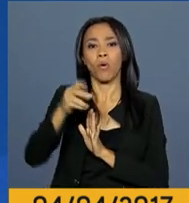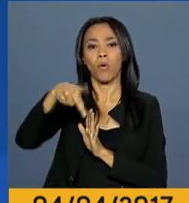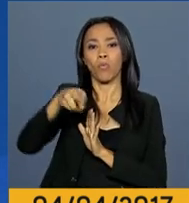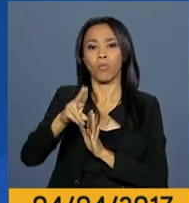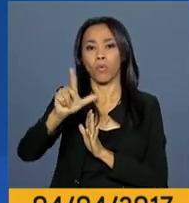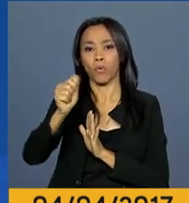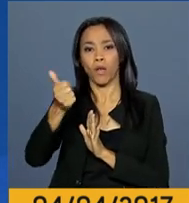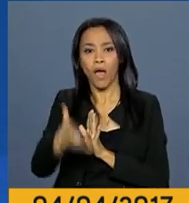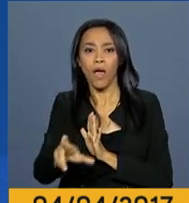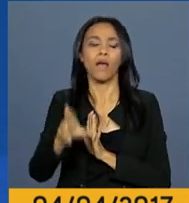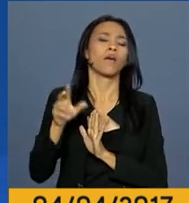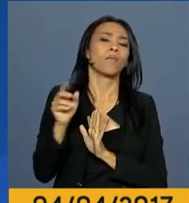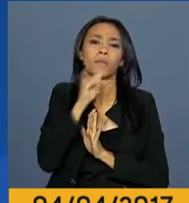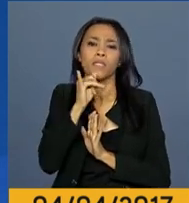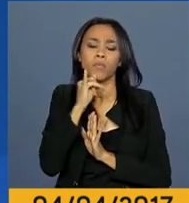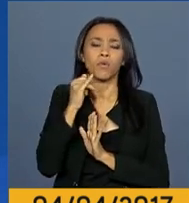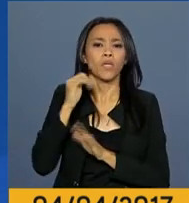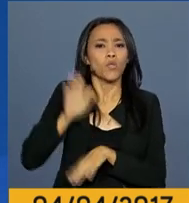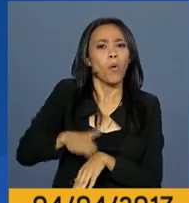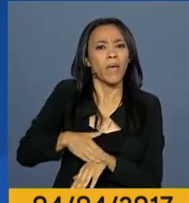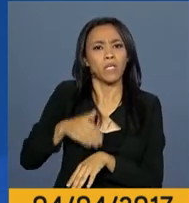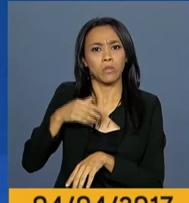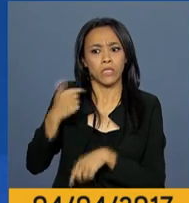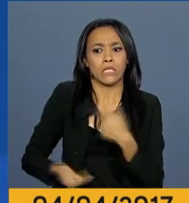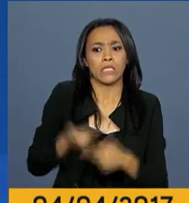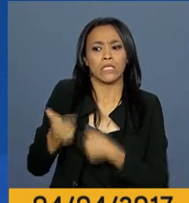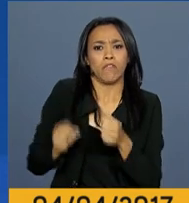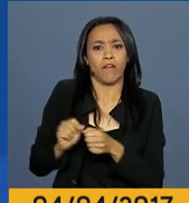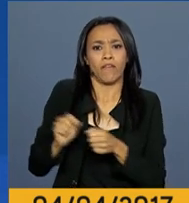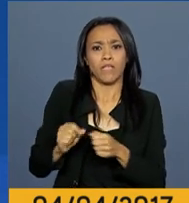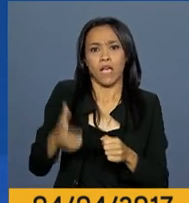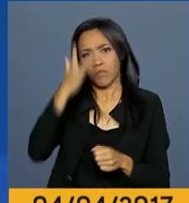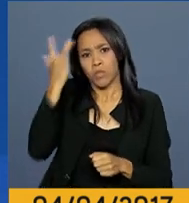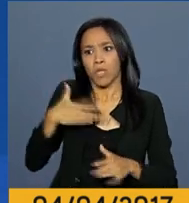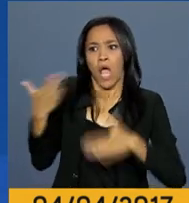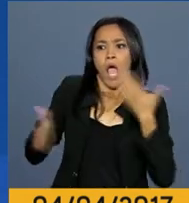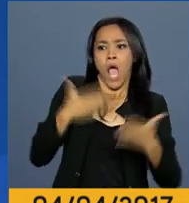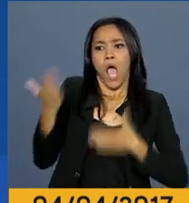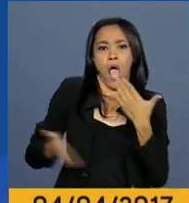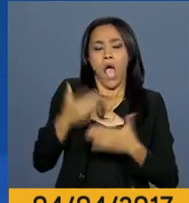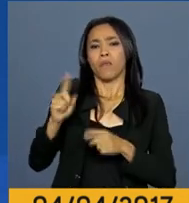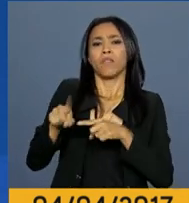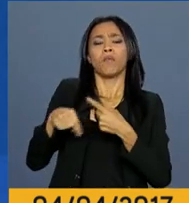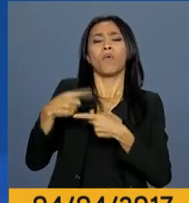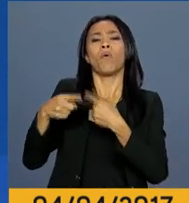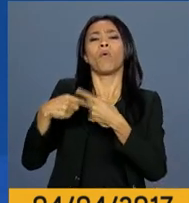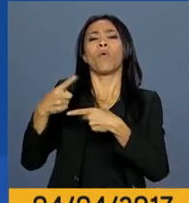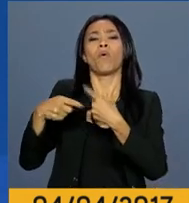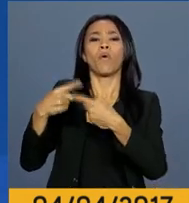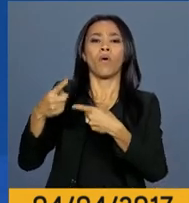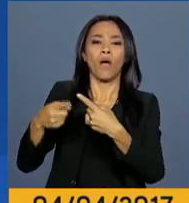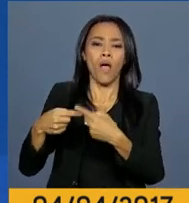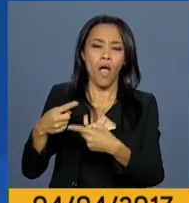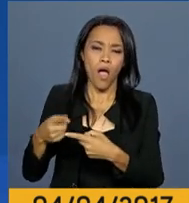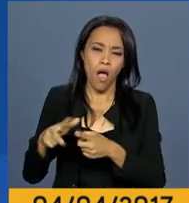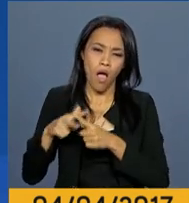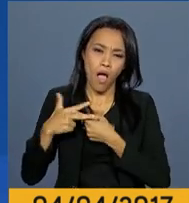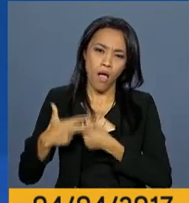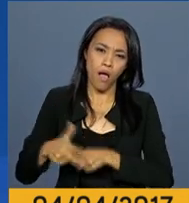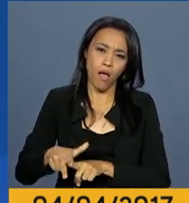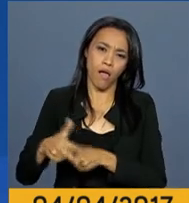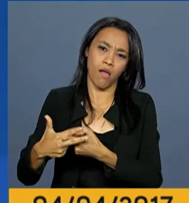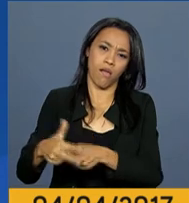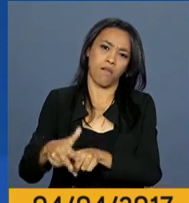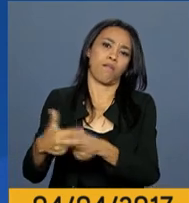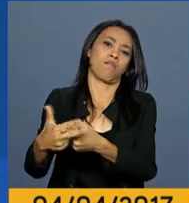que, praticadas num primeiro momento, levam algum tempo para serem reconhecidas, mas são aquelas que colocam o